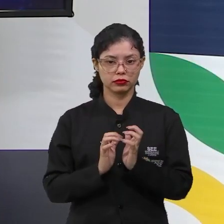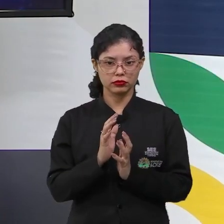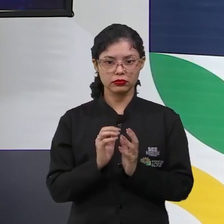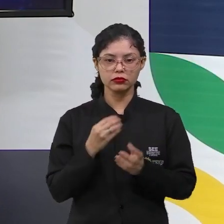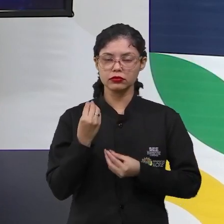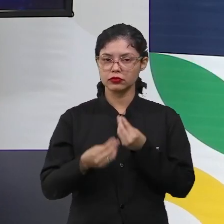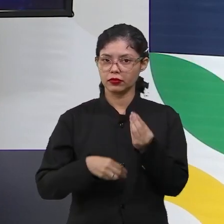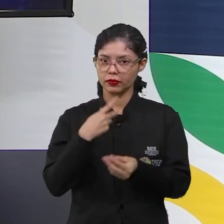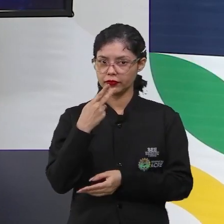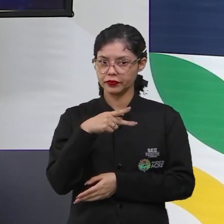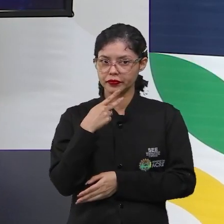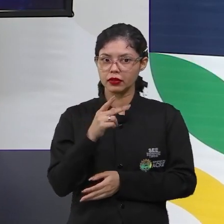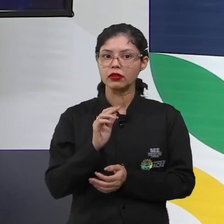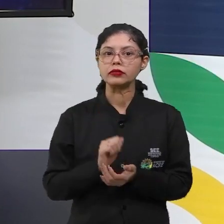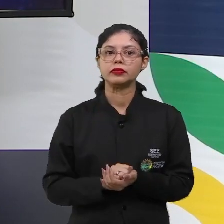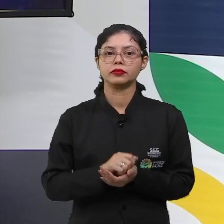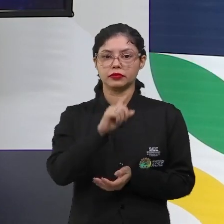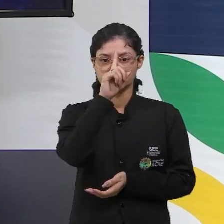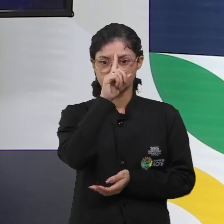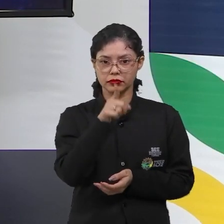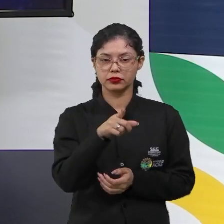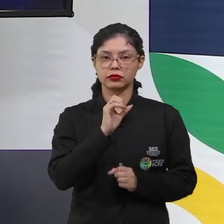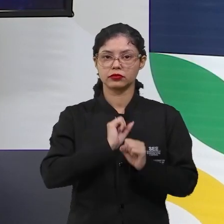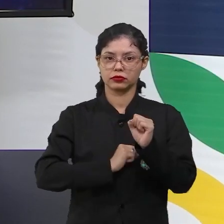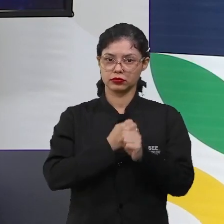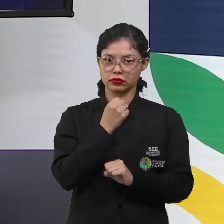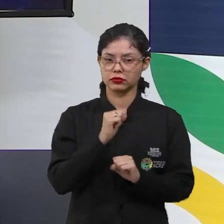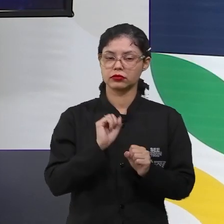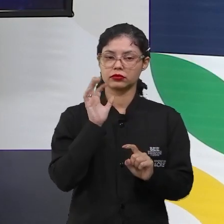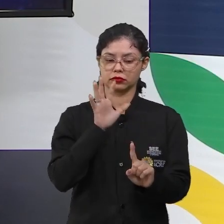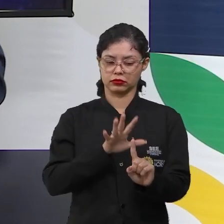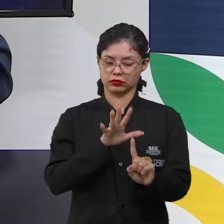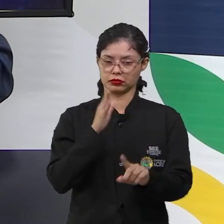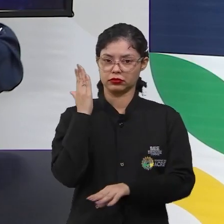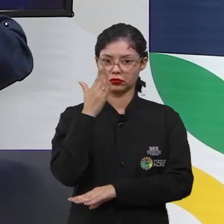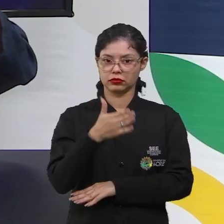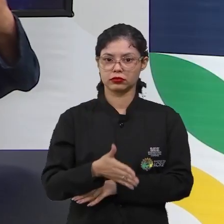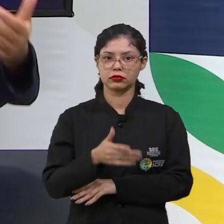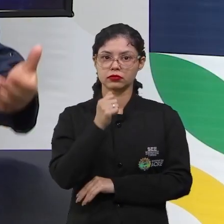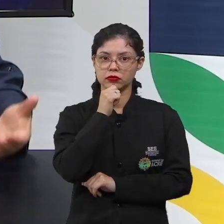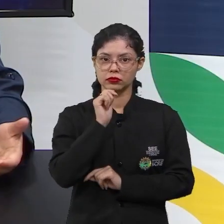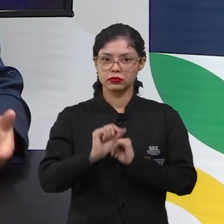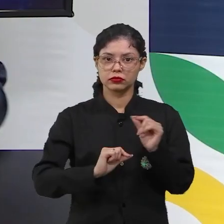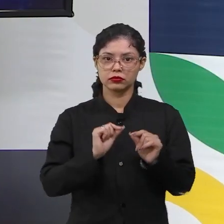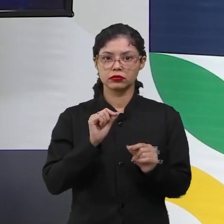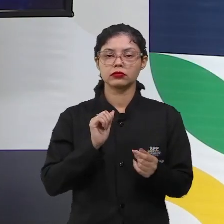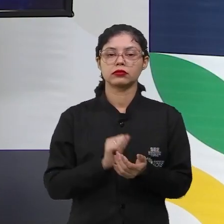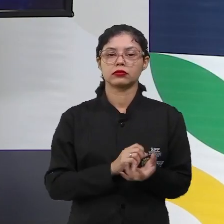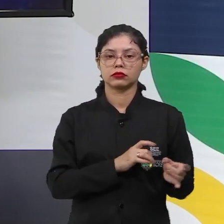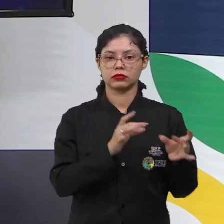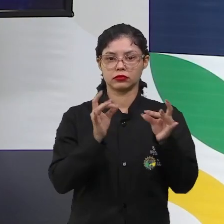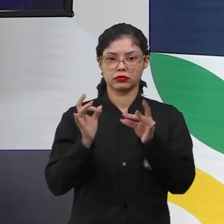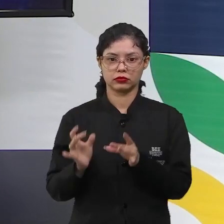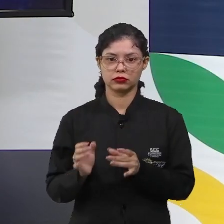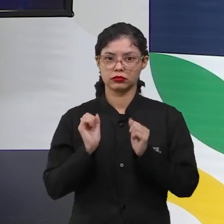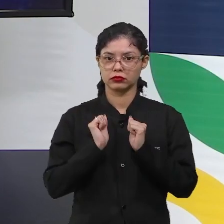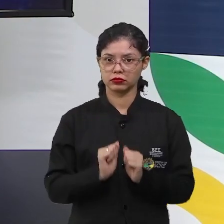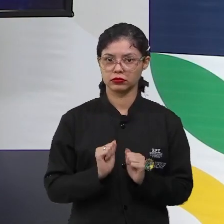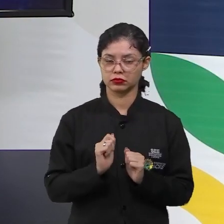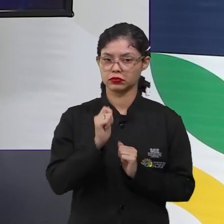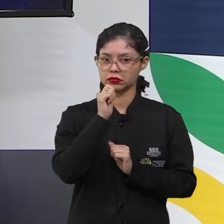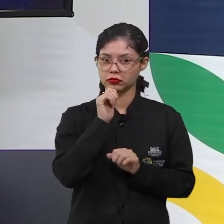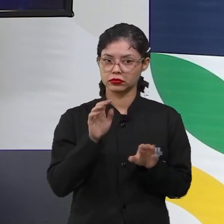como eu falei, eles podem ser de ordem industrial, que vai influenciar diretamente aí na questão do comércio. Eles podem